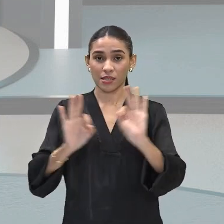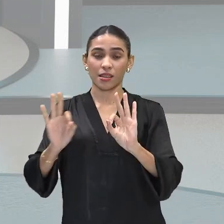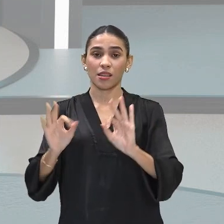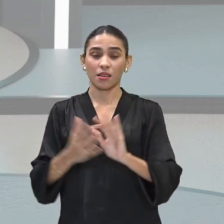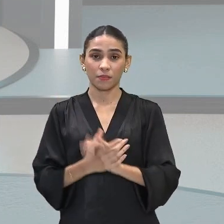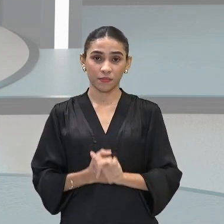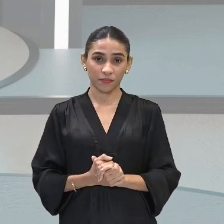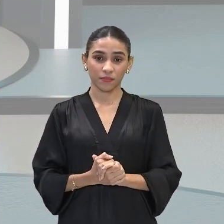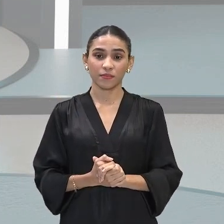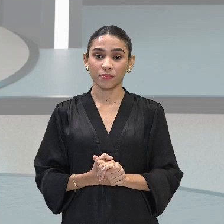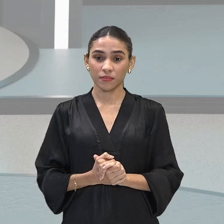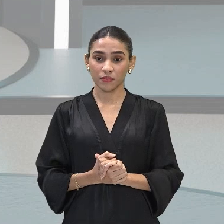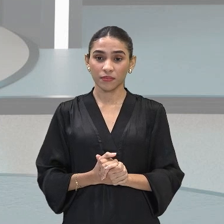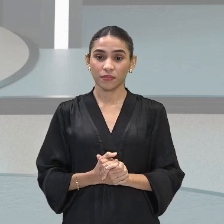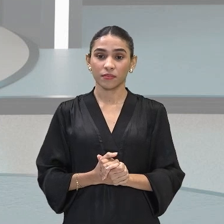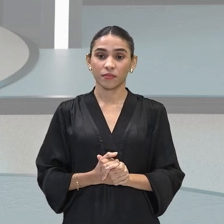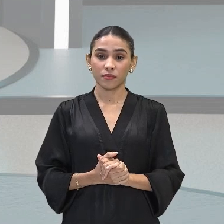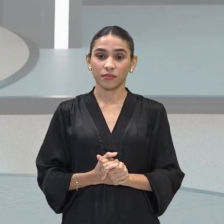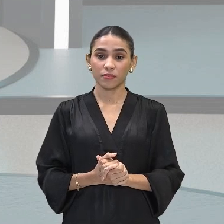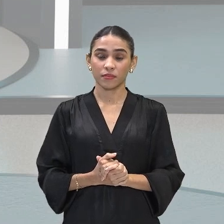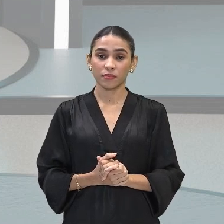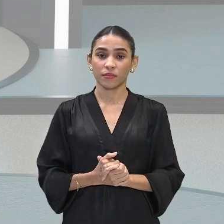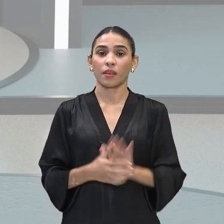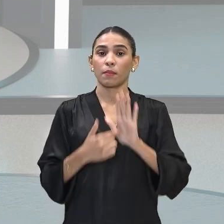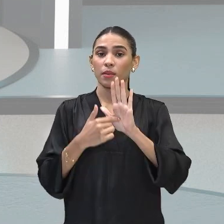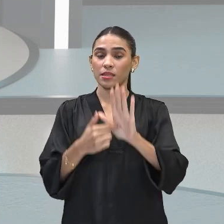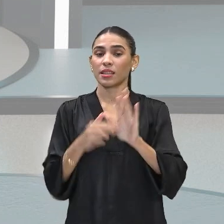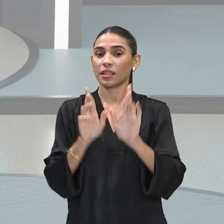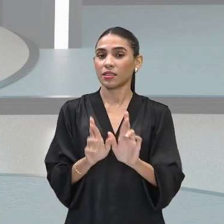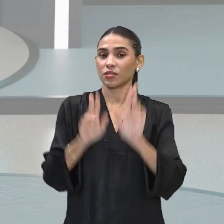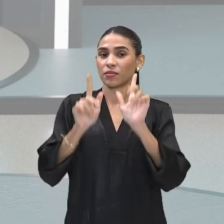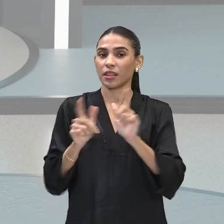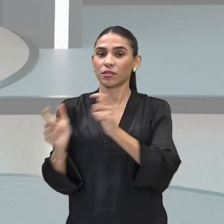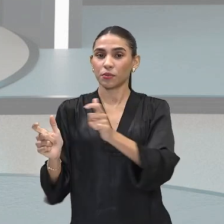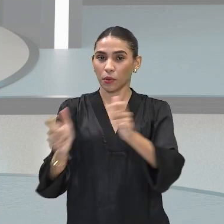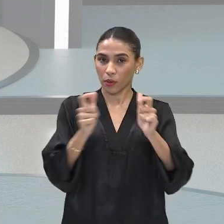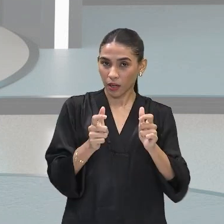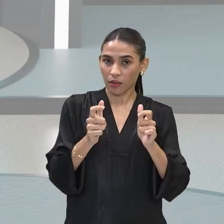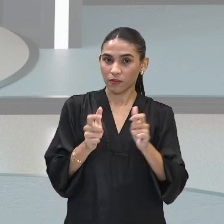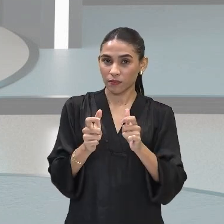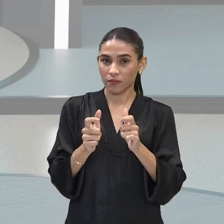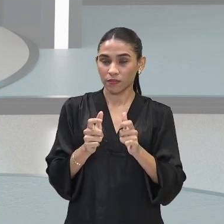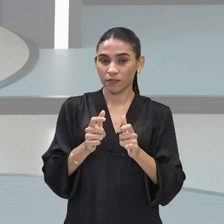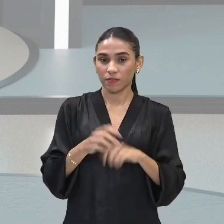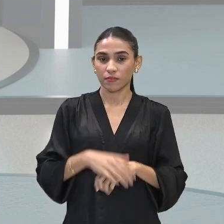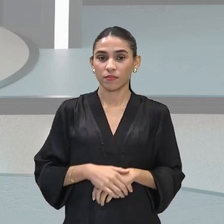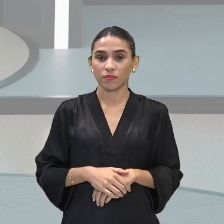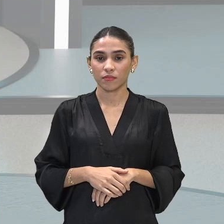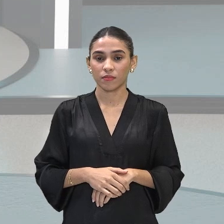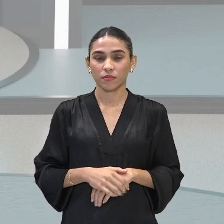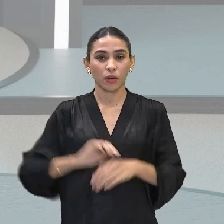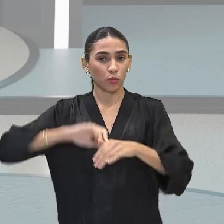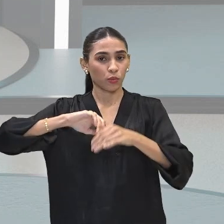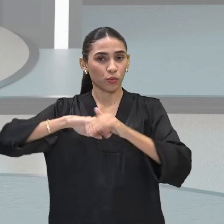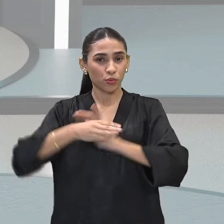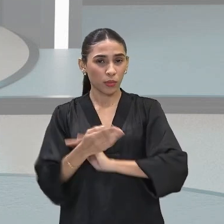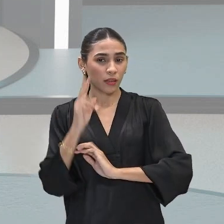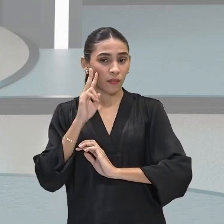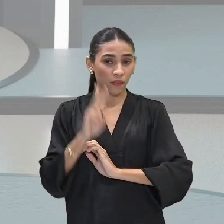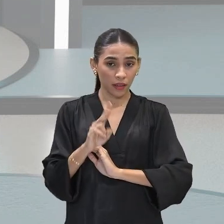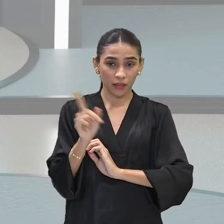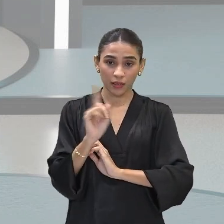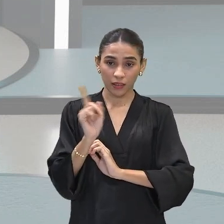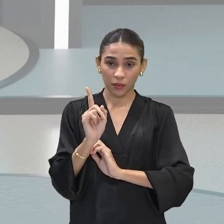reorganizadas e elas dispostas de maneiras diferentes, da forma que não está acostumado a ver,